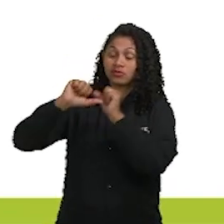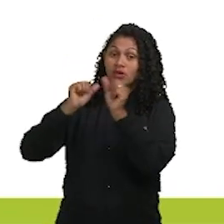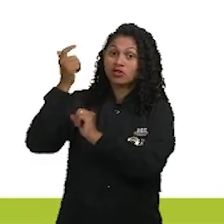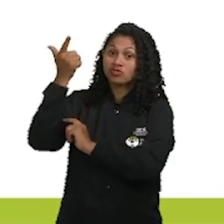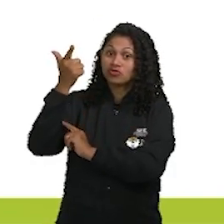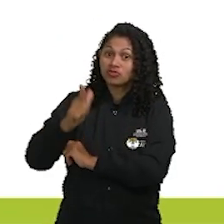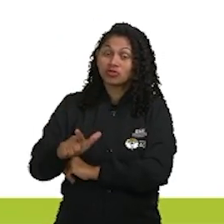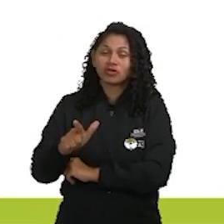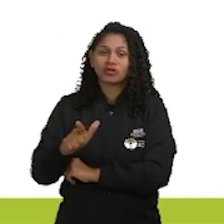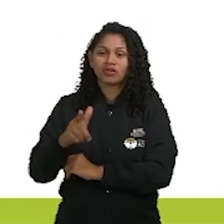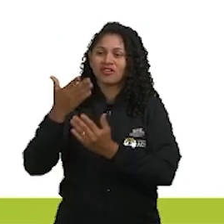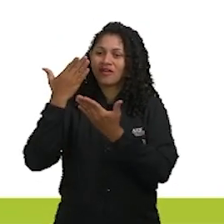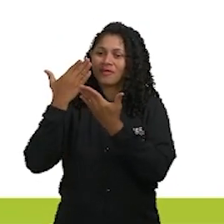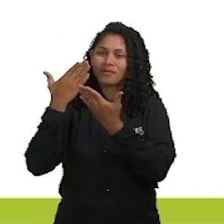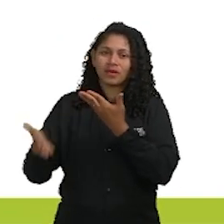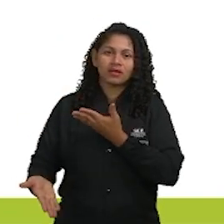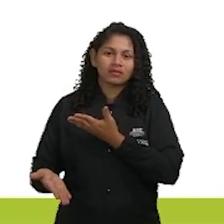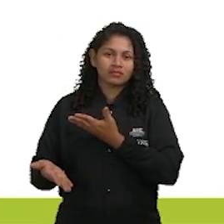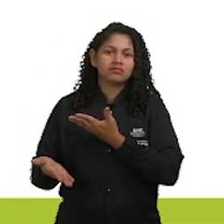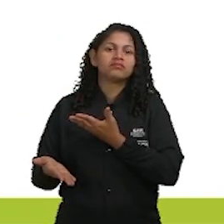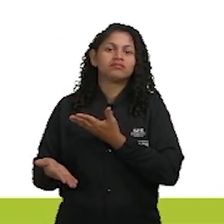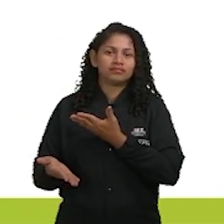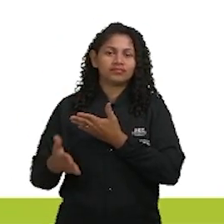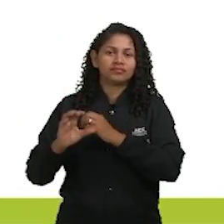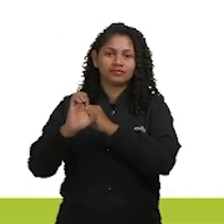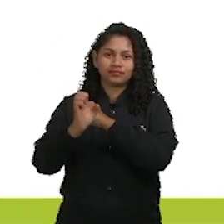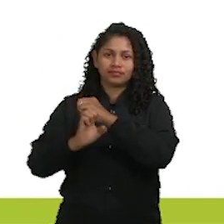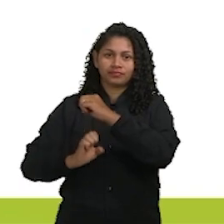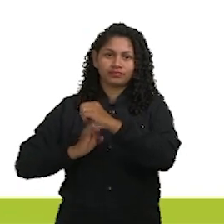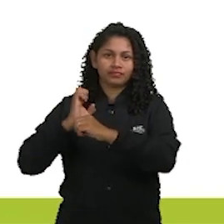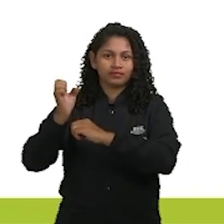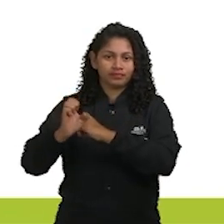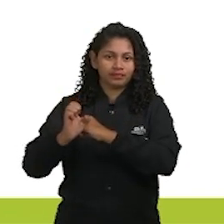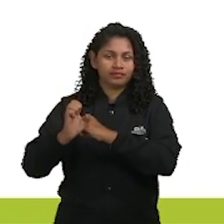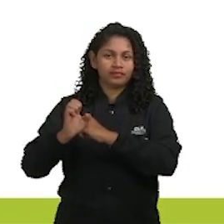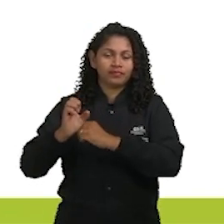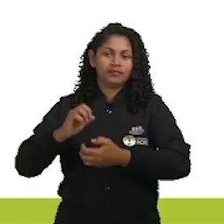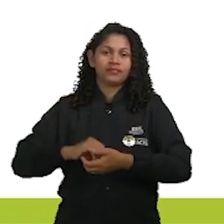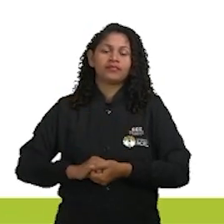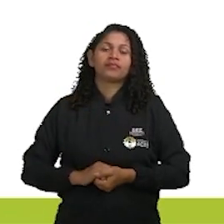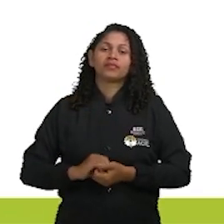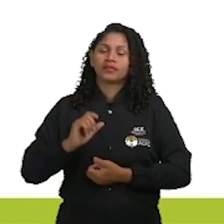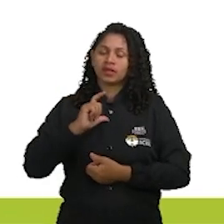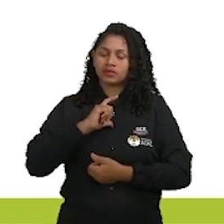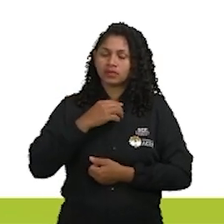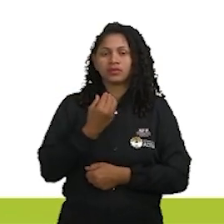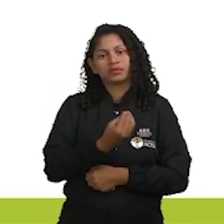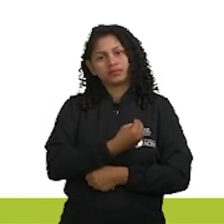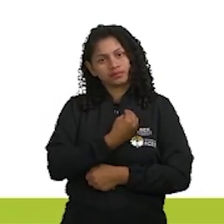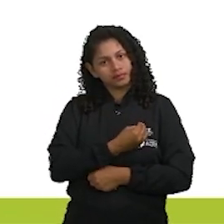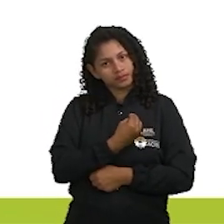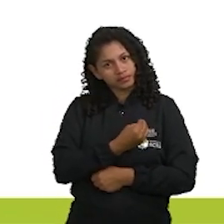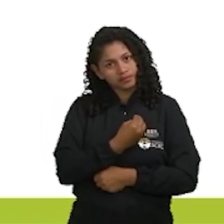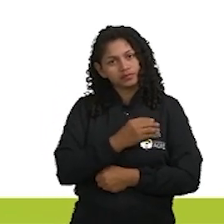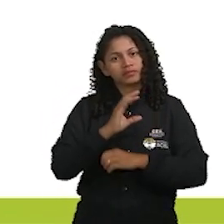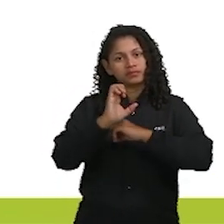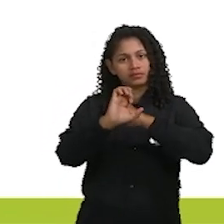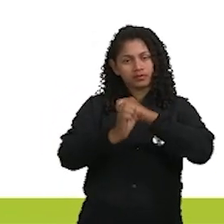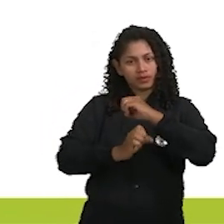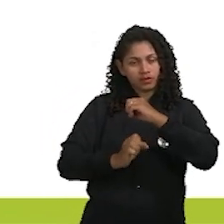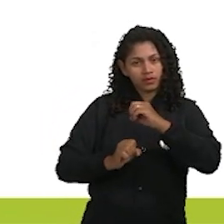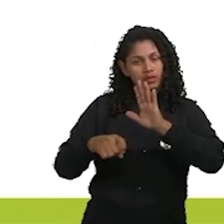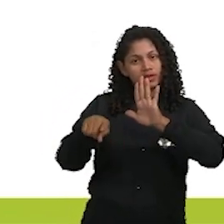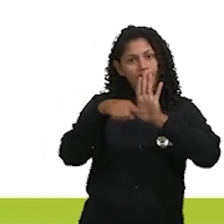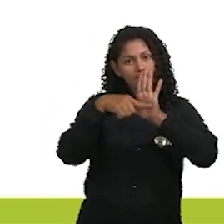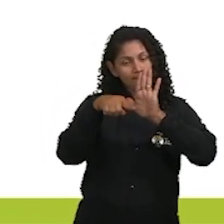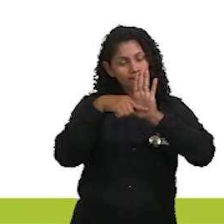vai perder elétrons. É tanto que na reação ali tem a presença do elétron